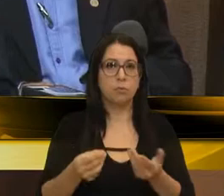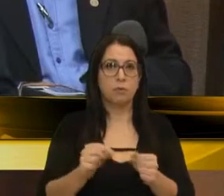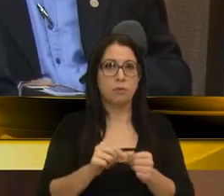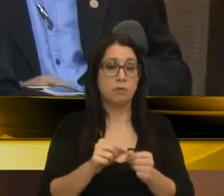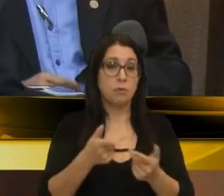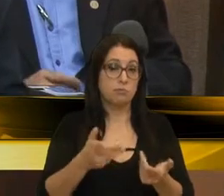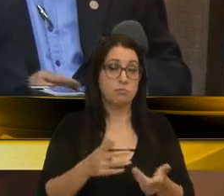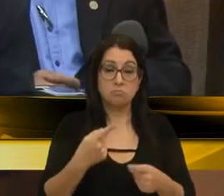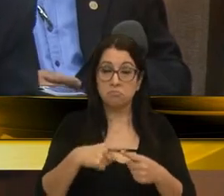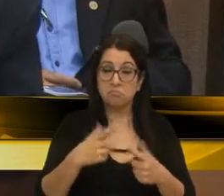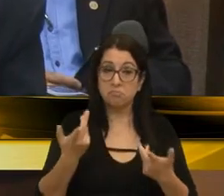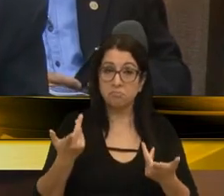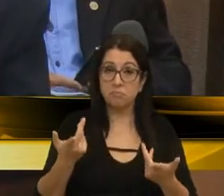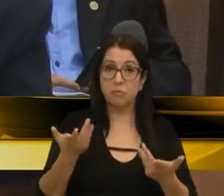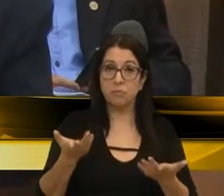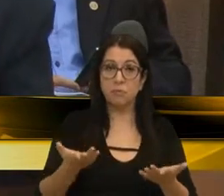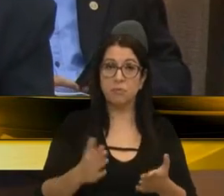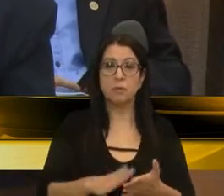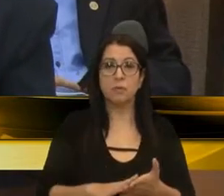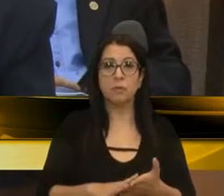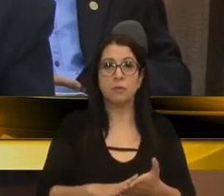isso, porque hoje,